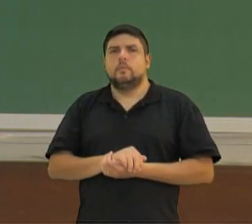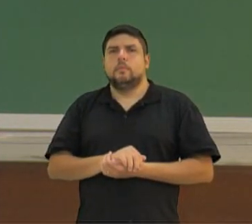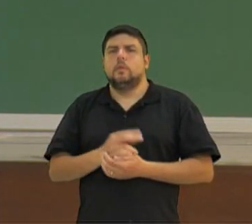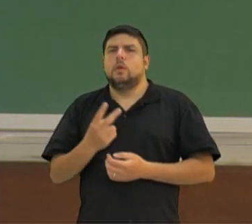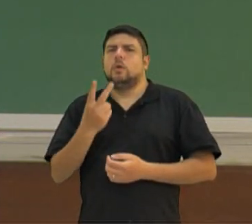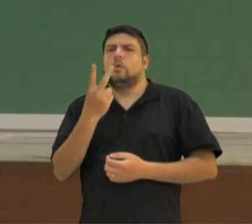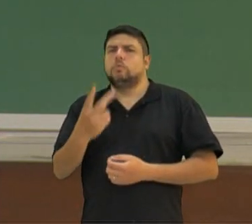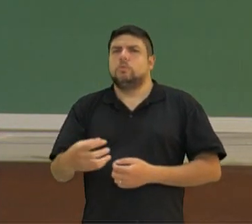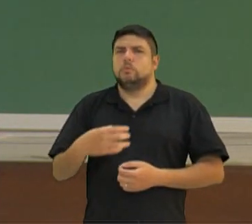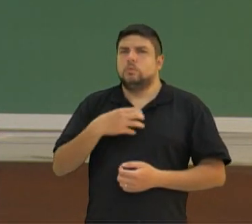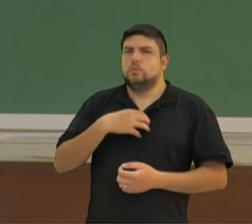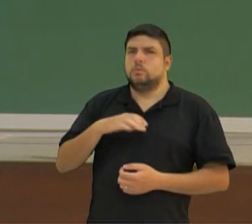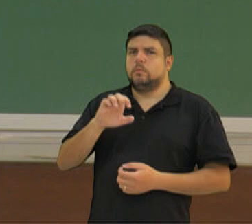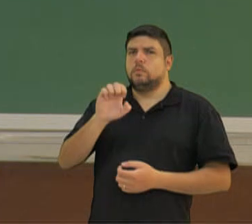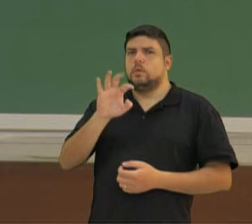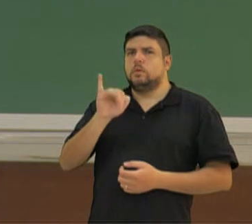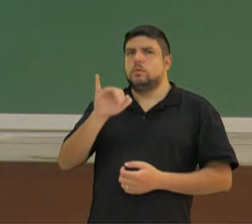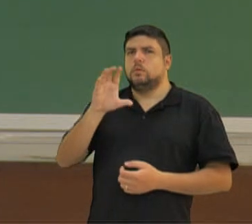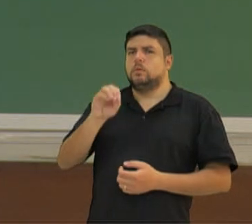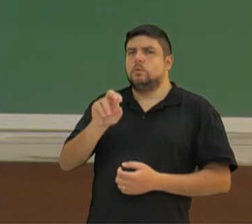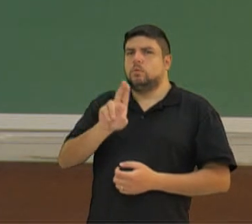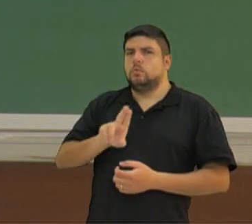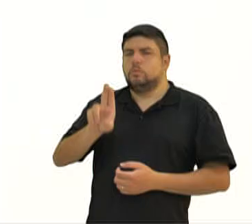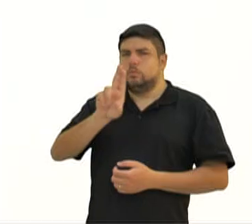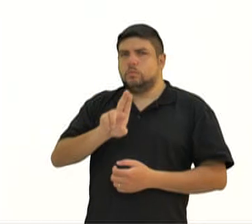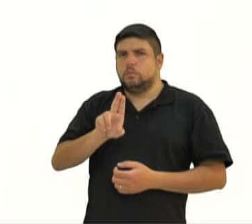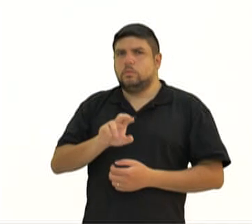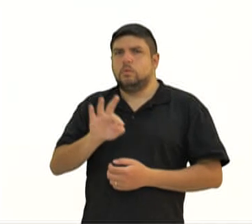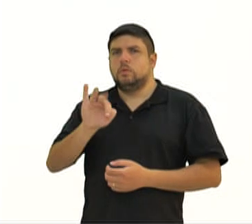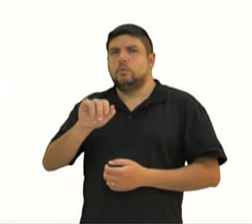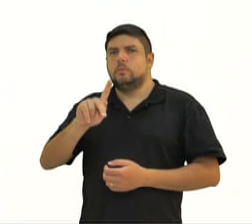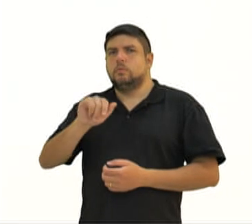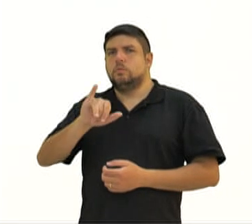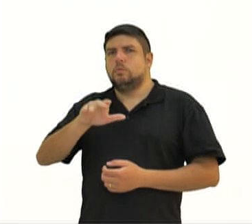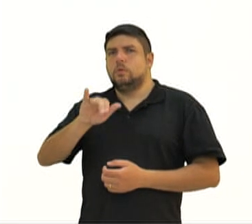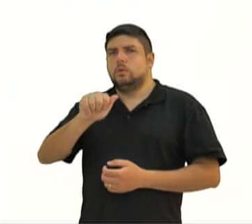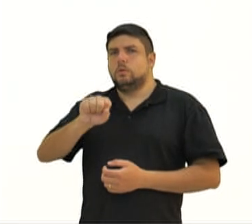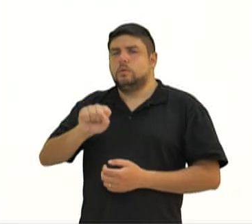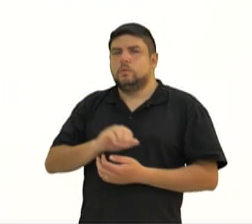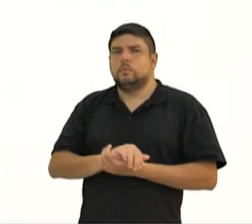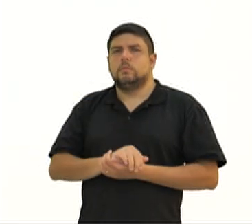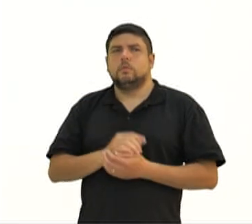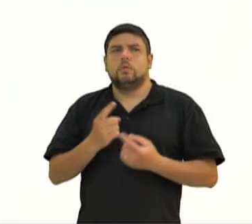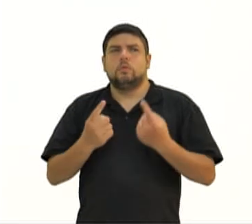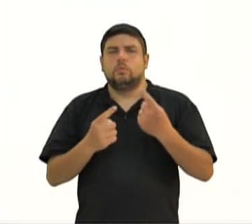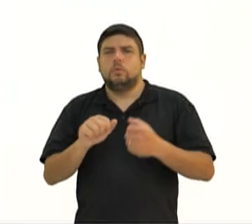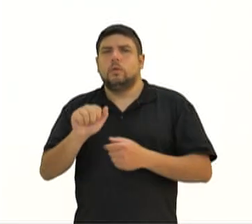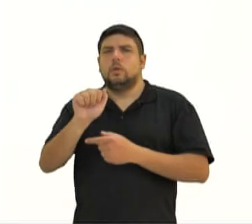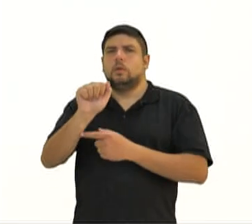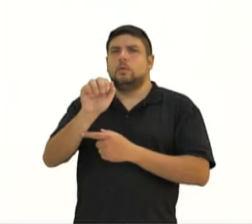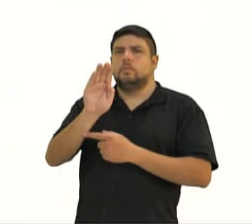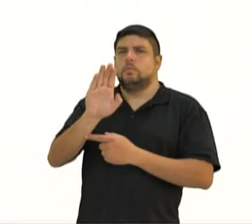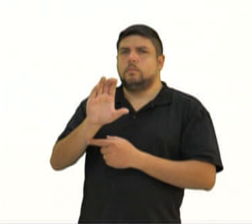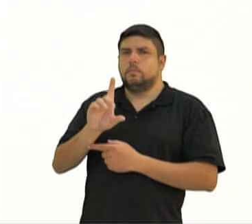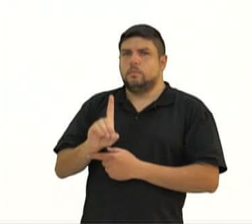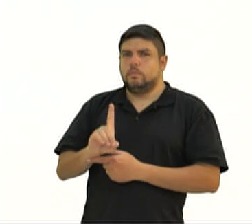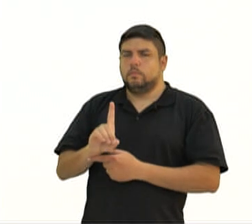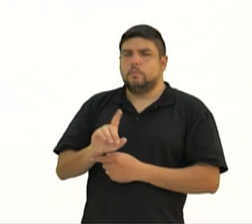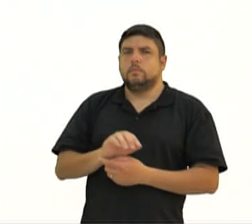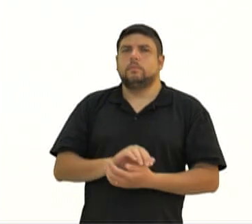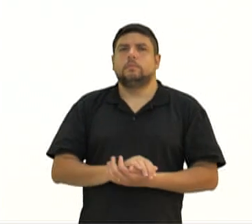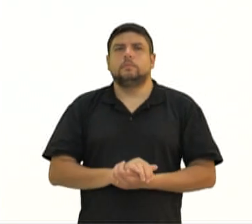usados nas cerâmicas tapajônicas? A. Zoomórficos, cariátides. B. Aruã